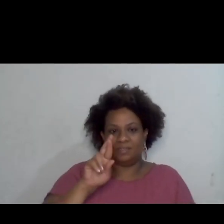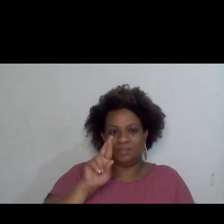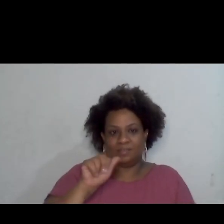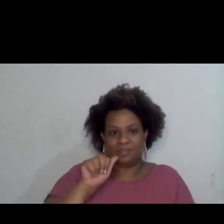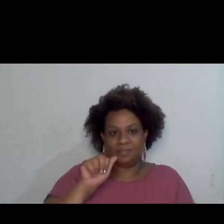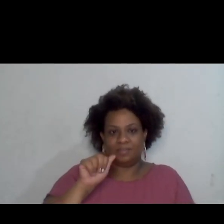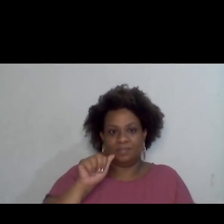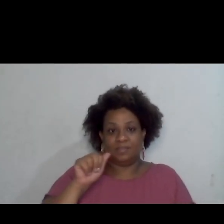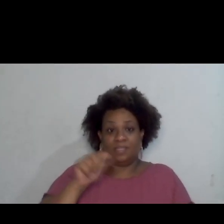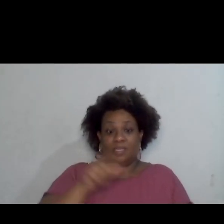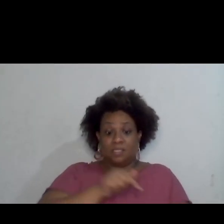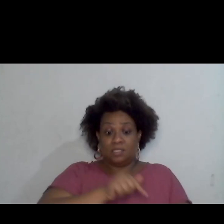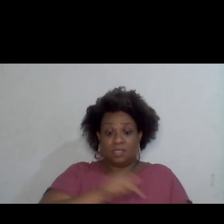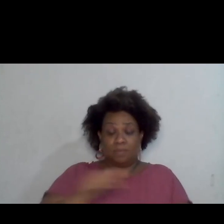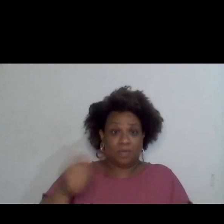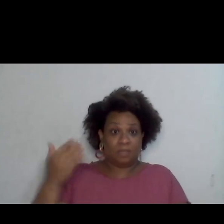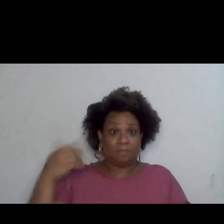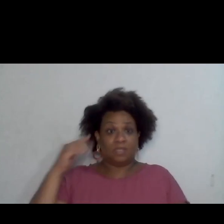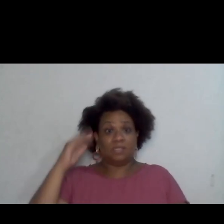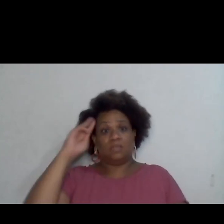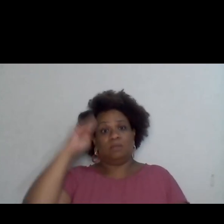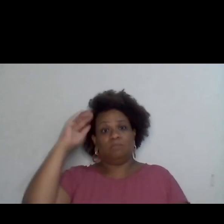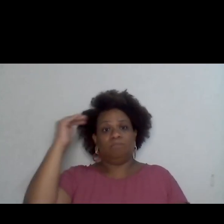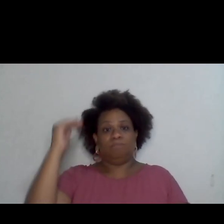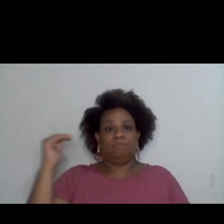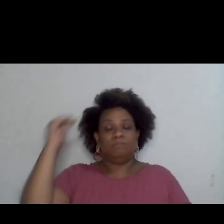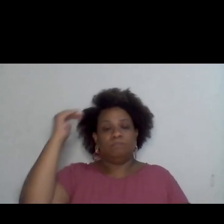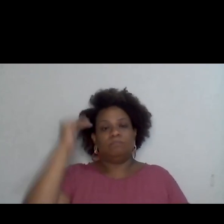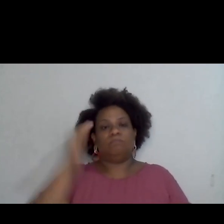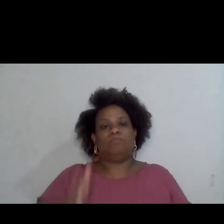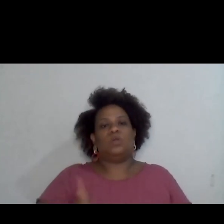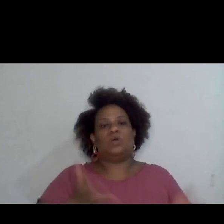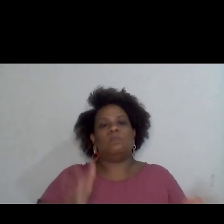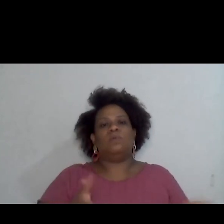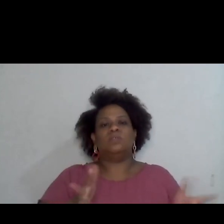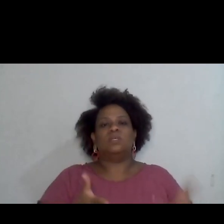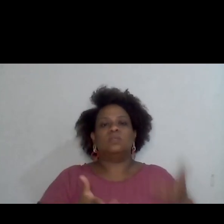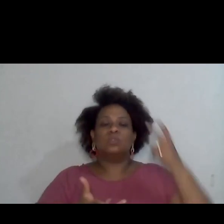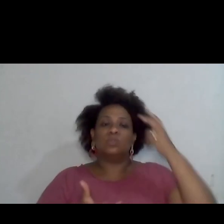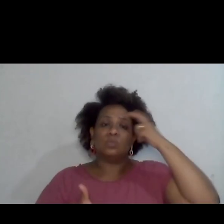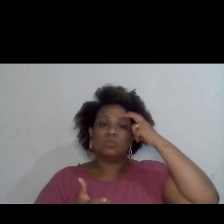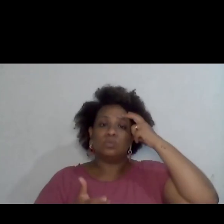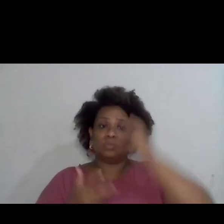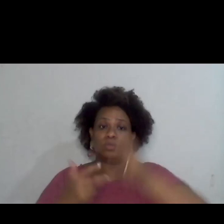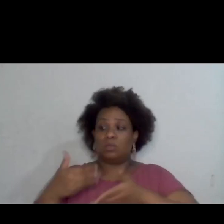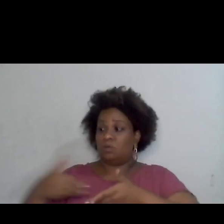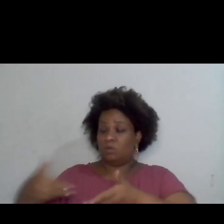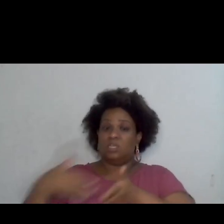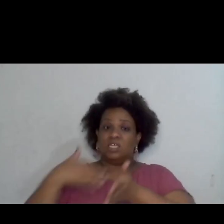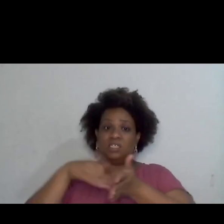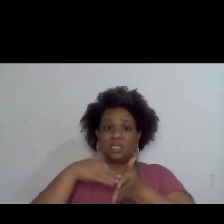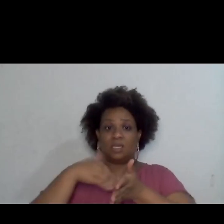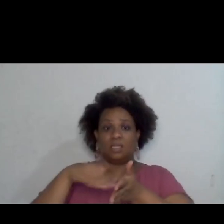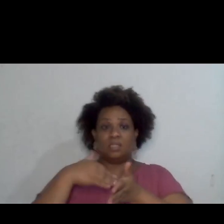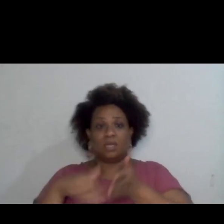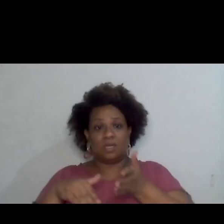semana passada como superintendente de promoção da cultura, convite do secretário Bruno. E estamos